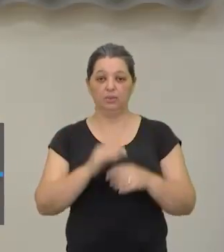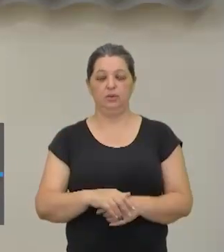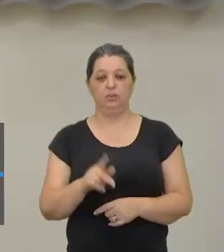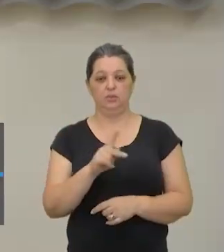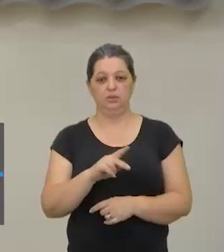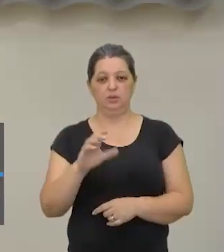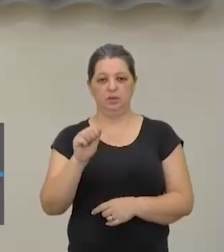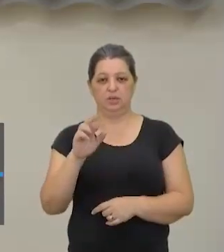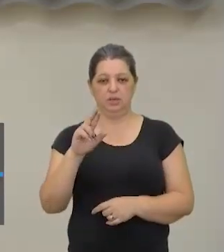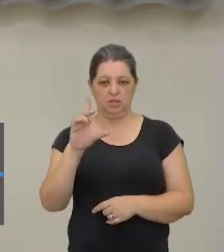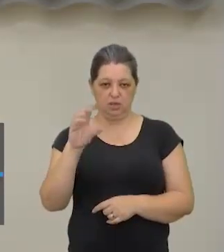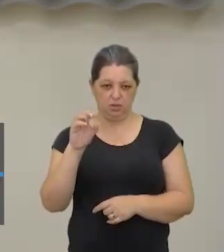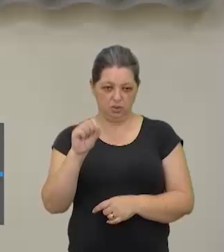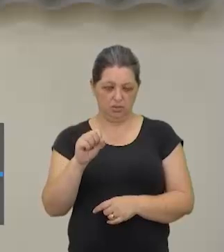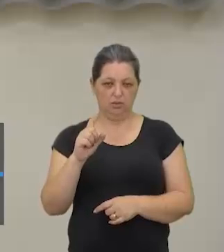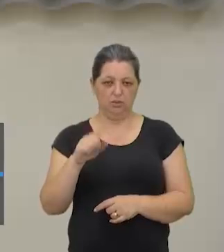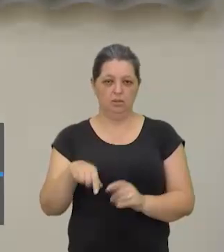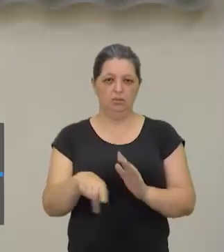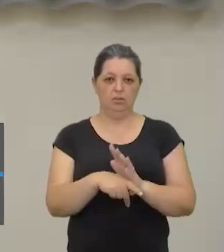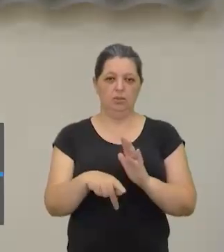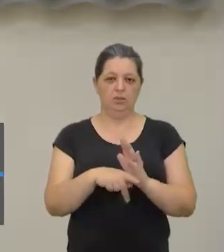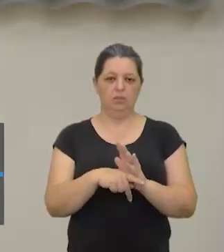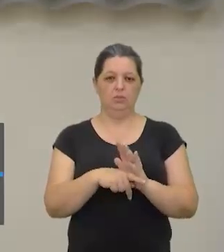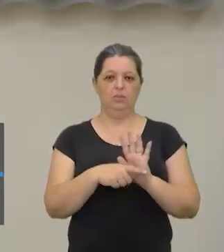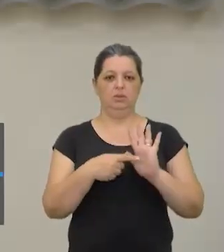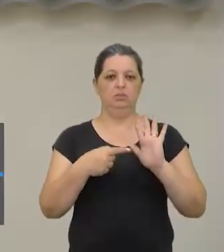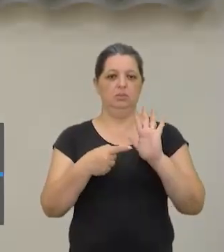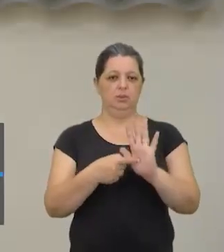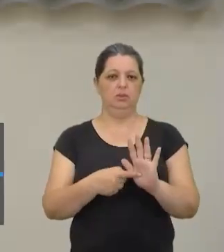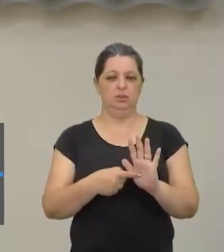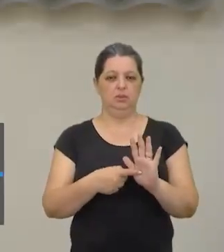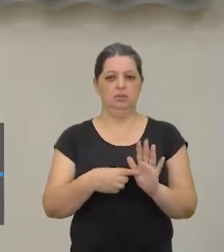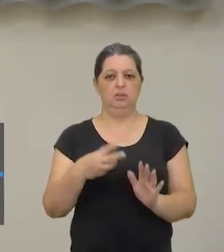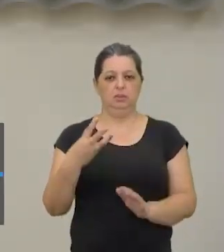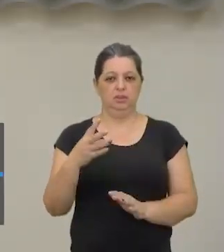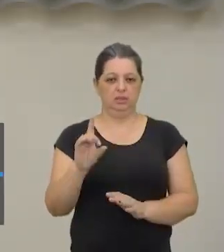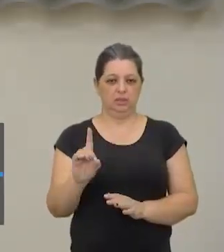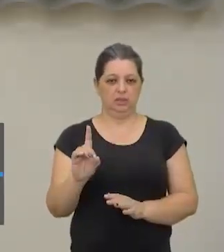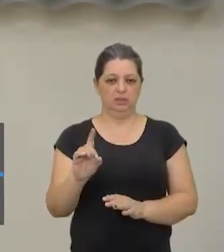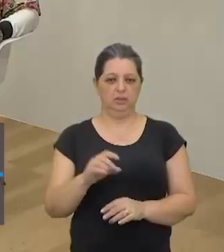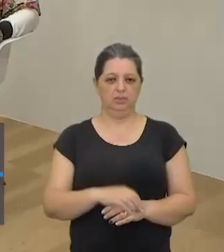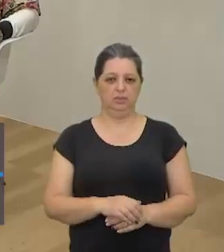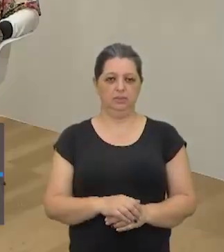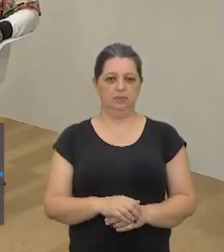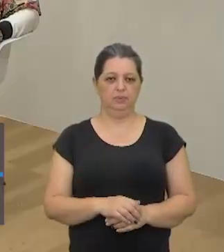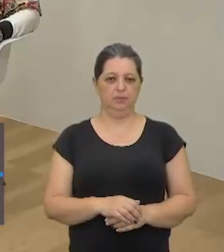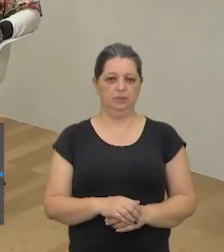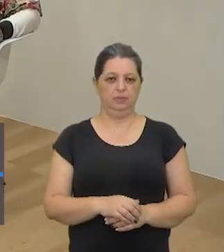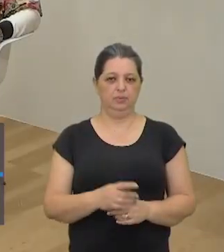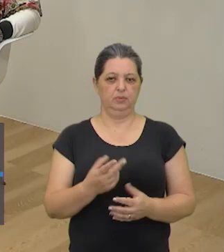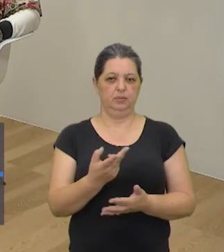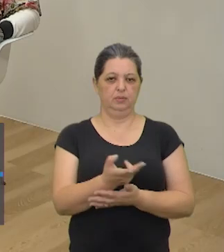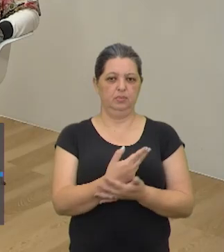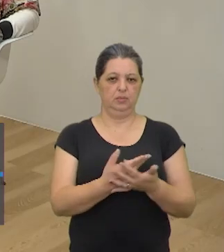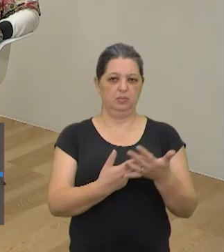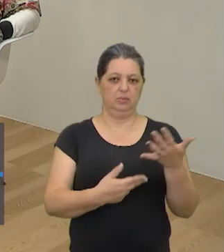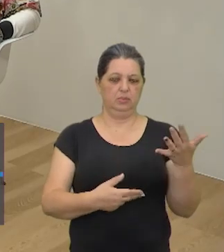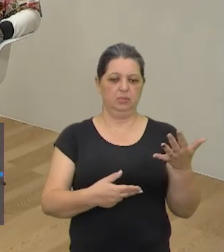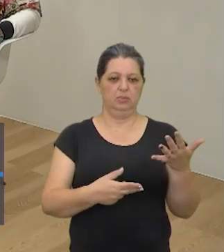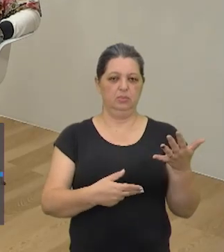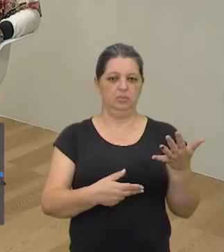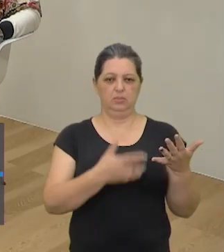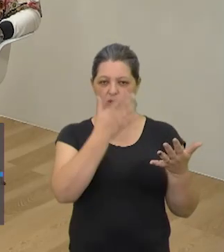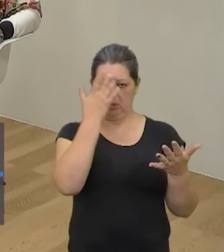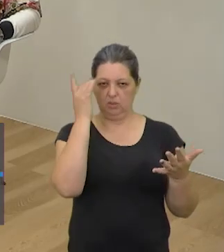que é uma expressão tridimensional. Aliás, falando em tridimensionalidade, quando você vai fazer por exemplo, você vai fazer um desenho de alguém,